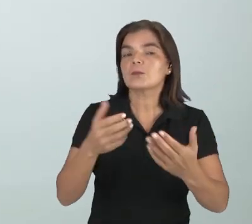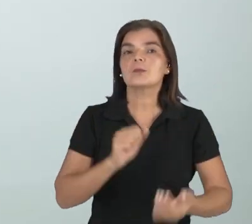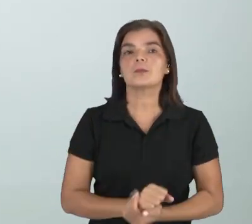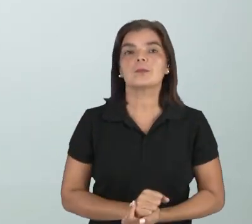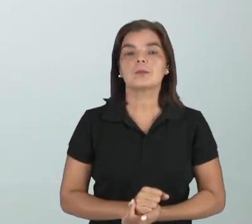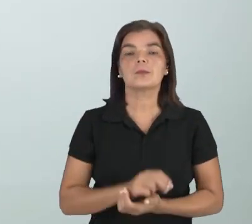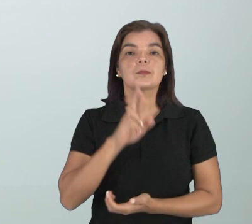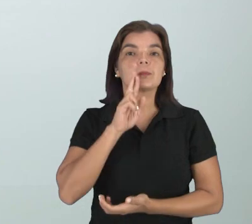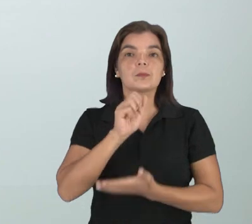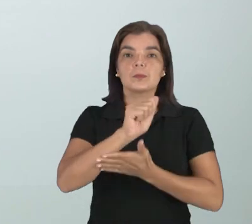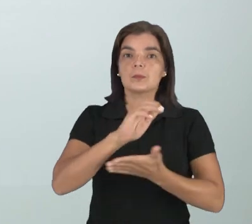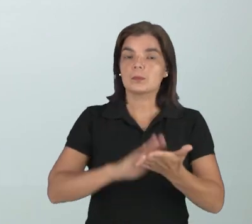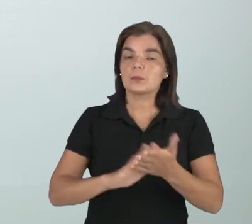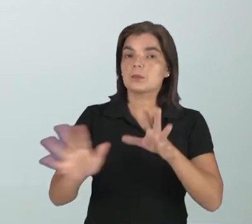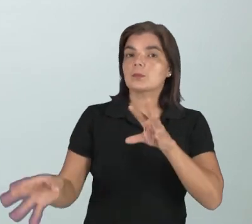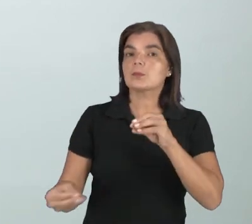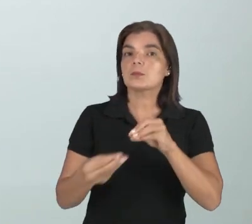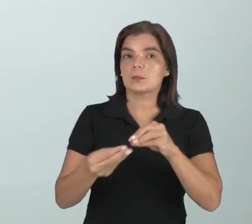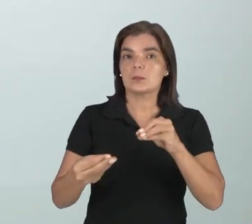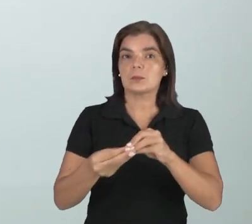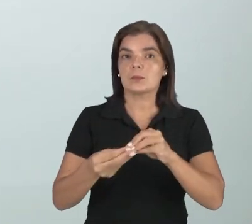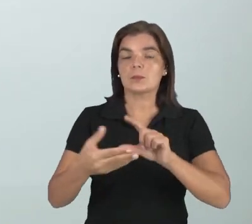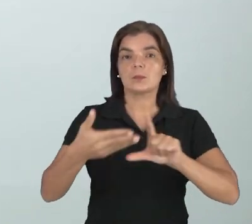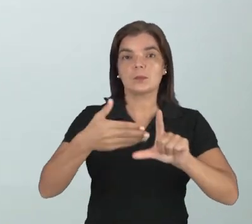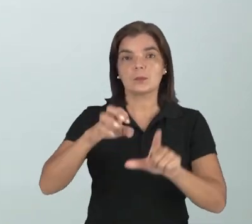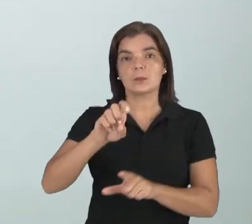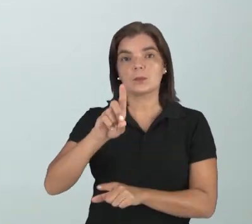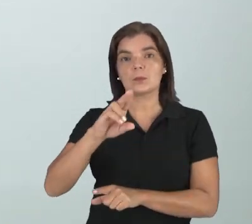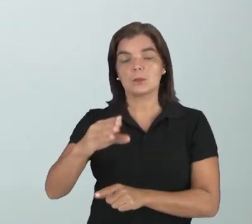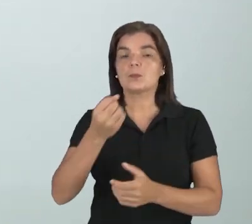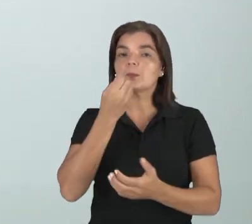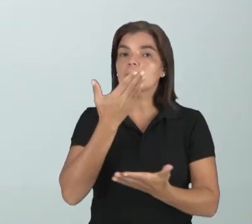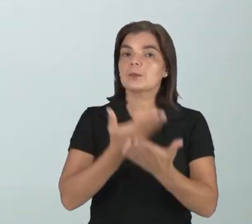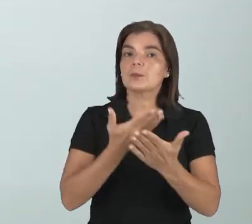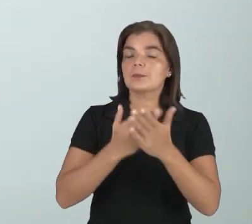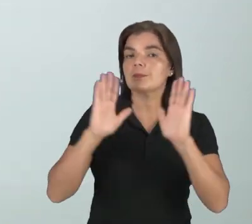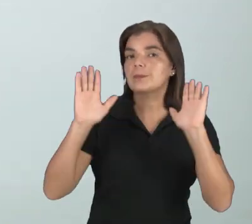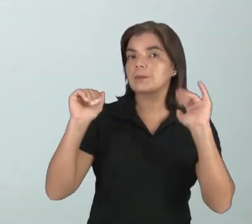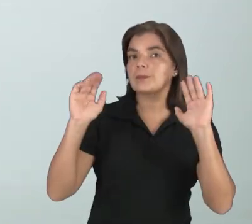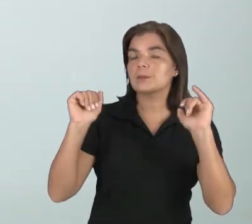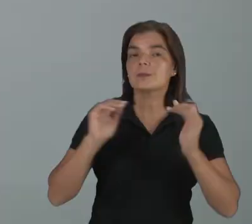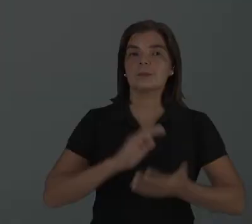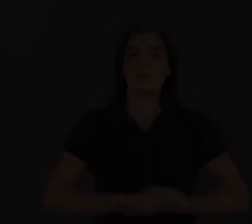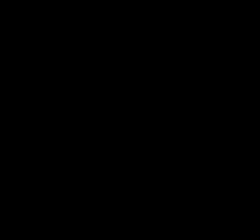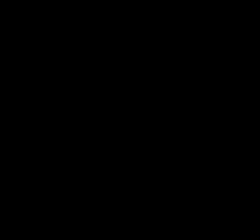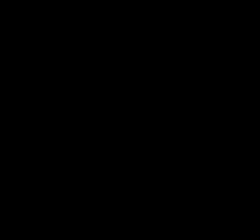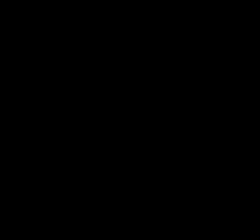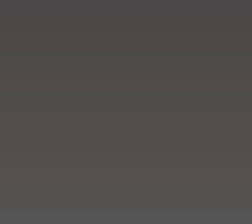Façam as atividades complementares e uma boa aula. Até a próxima!